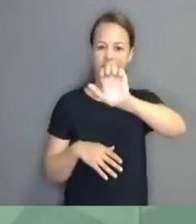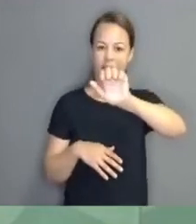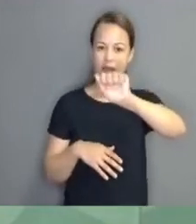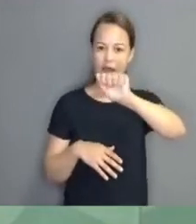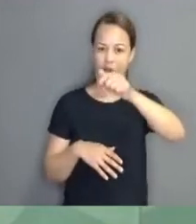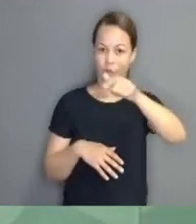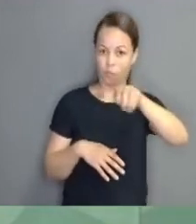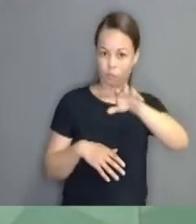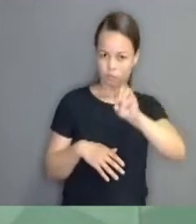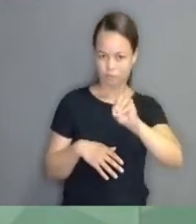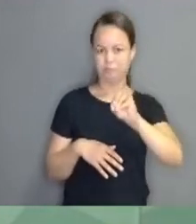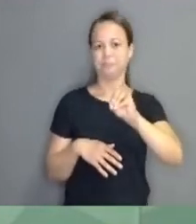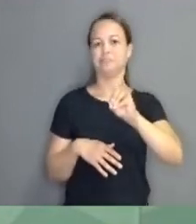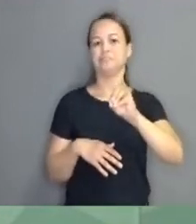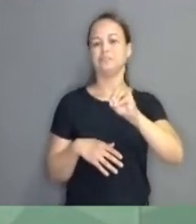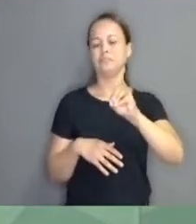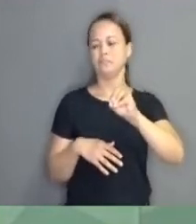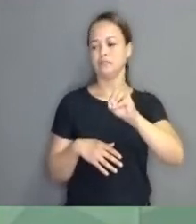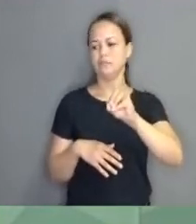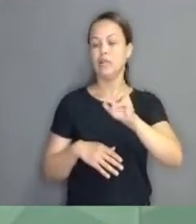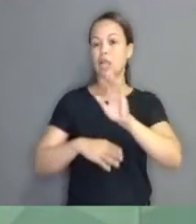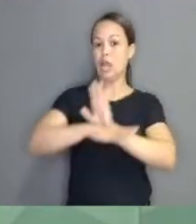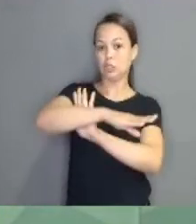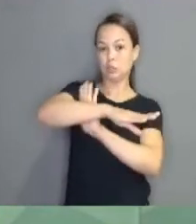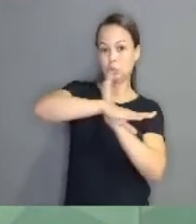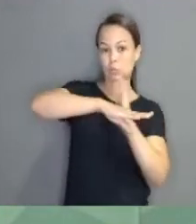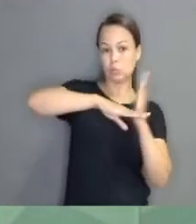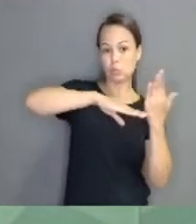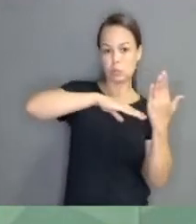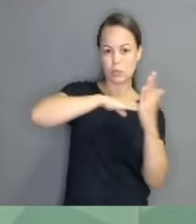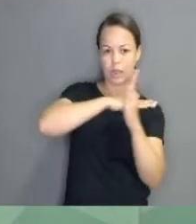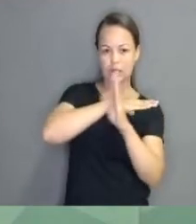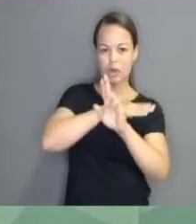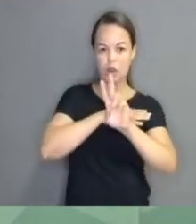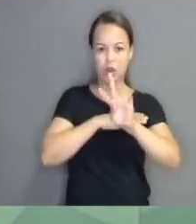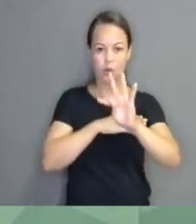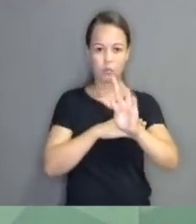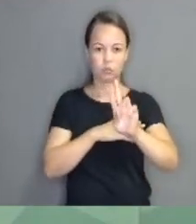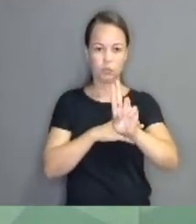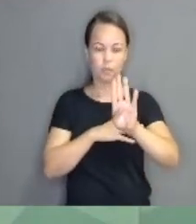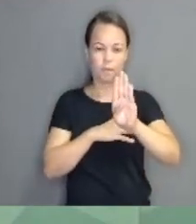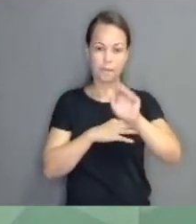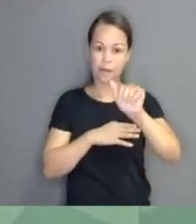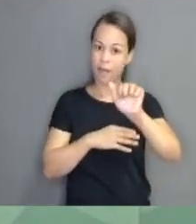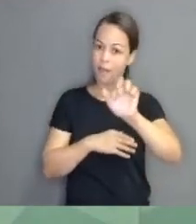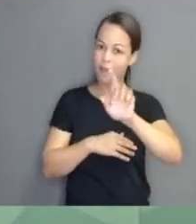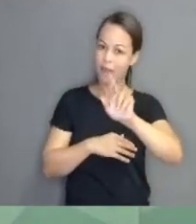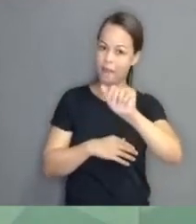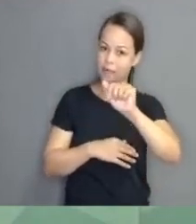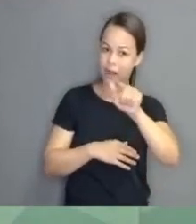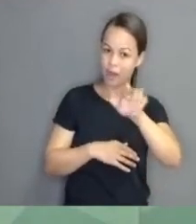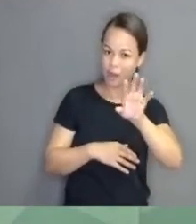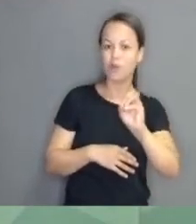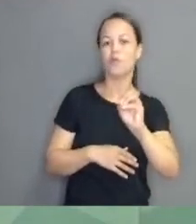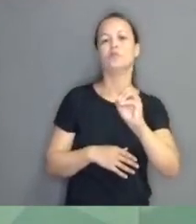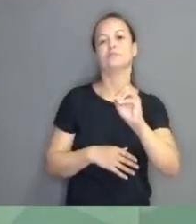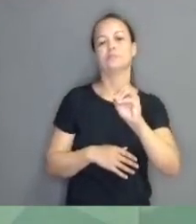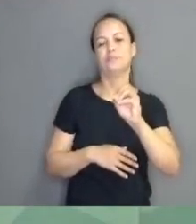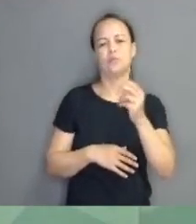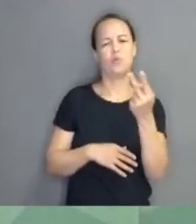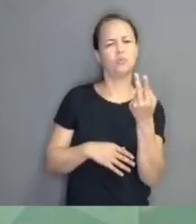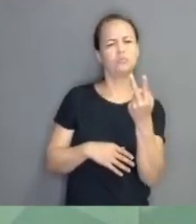leão o tubarão olha os